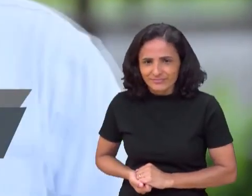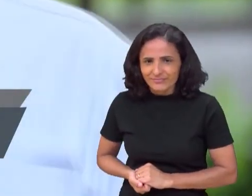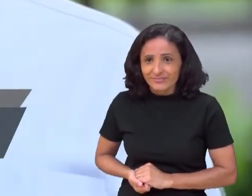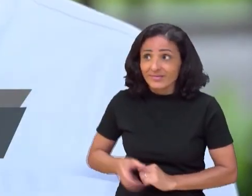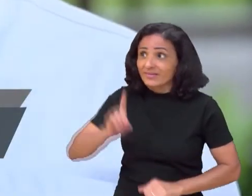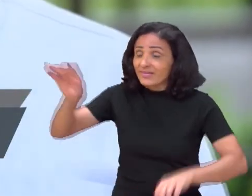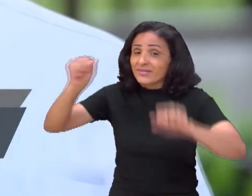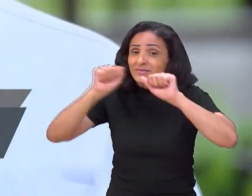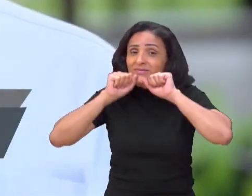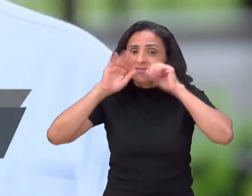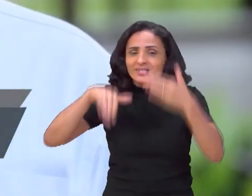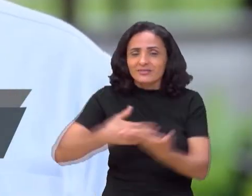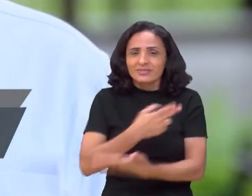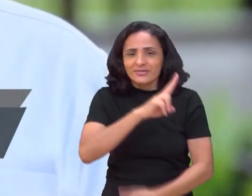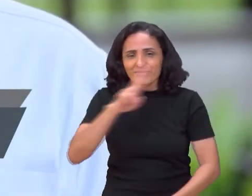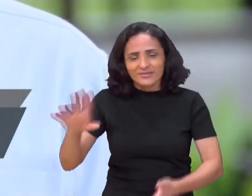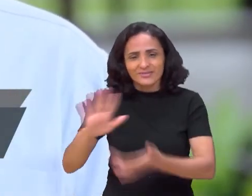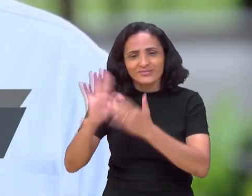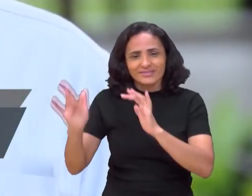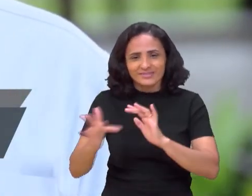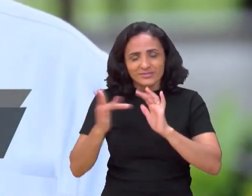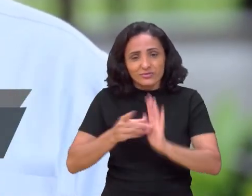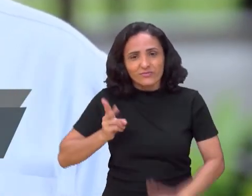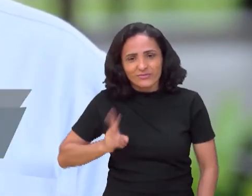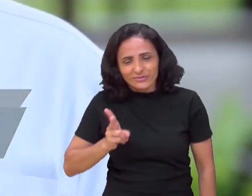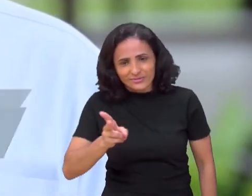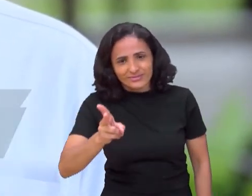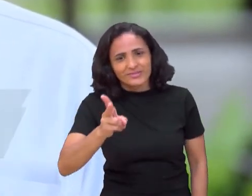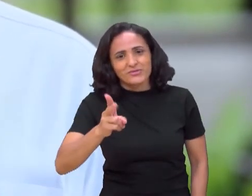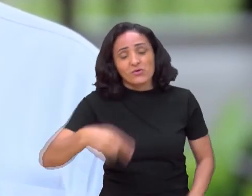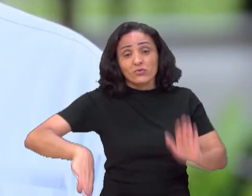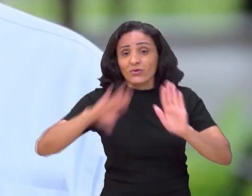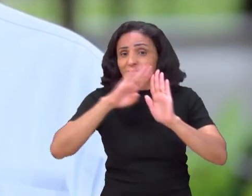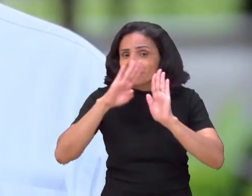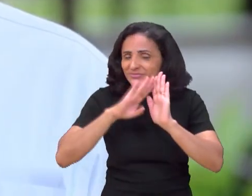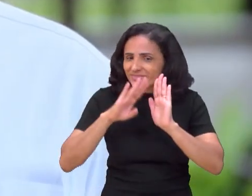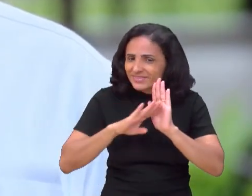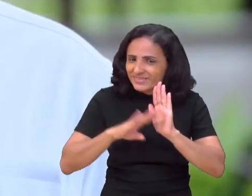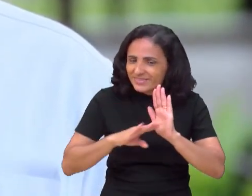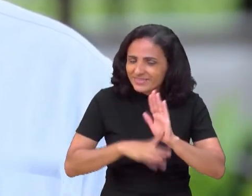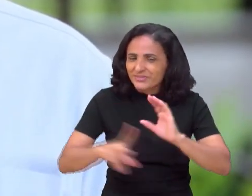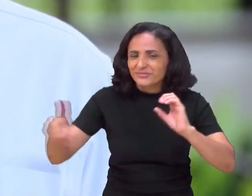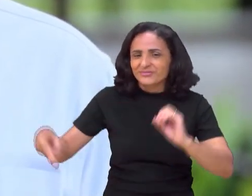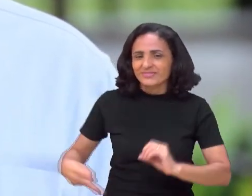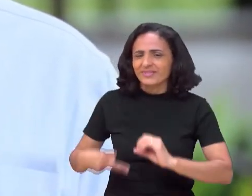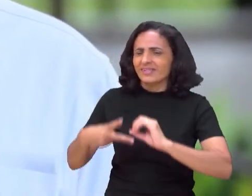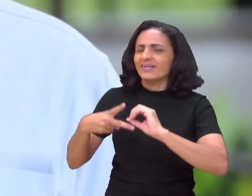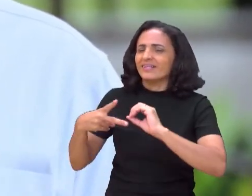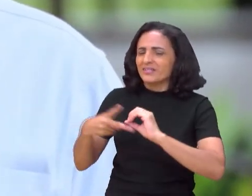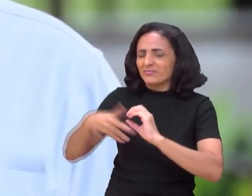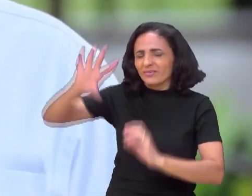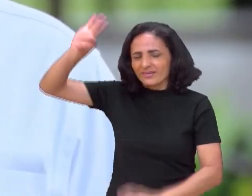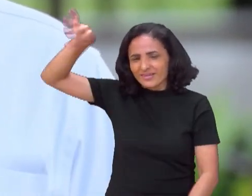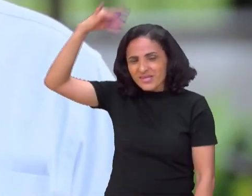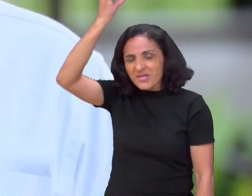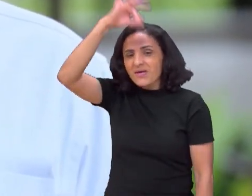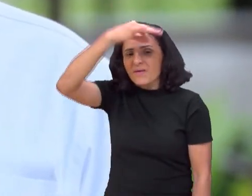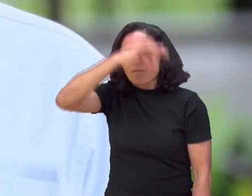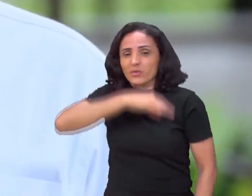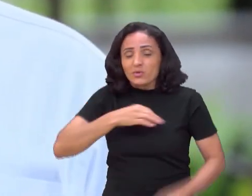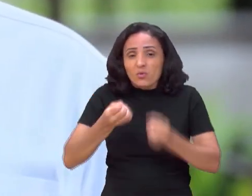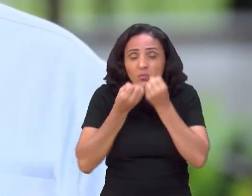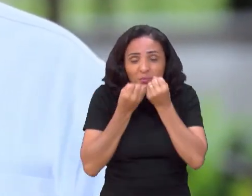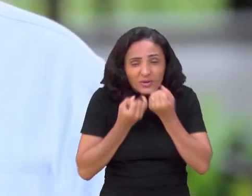Deus te abençoe em nome de Jesus. Continue conosco nesta programação. Com certeza, o Espírito Santo